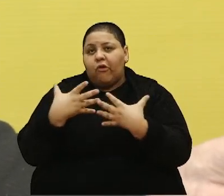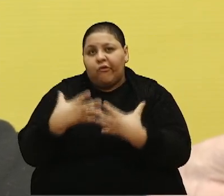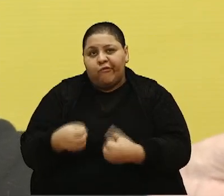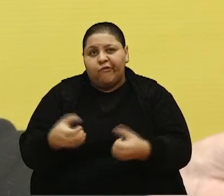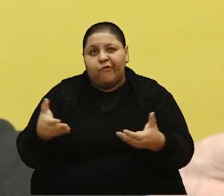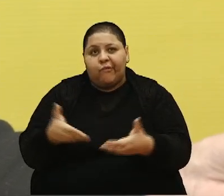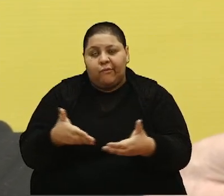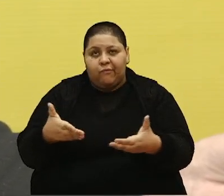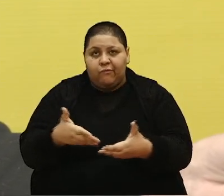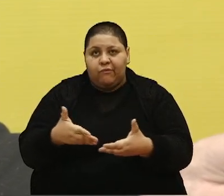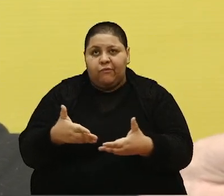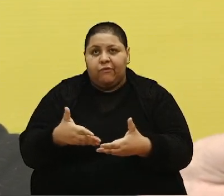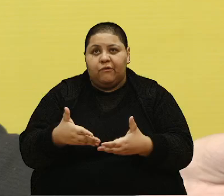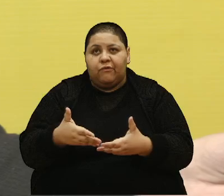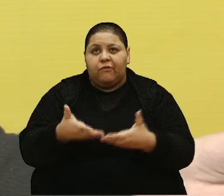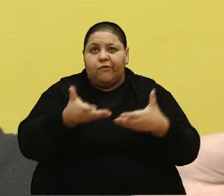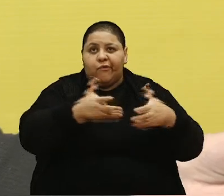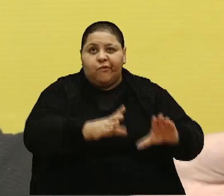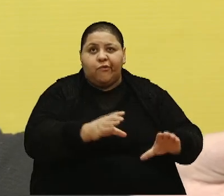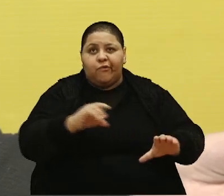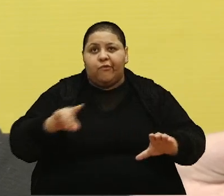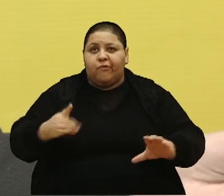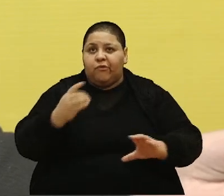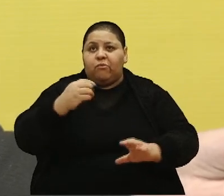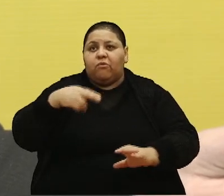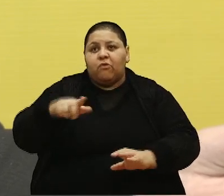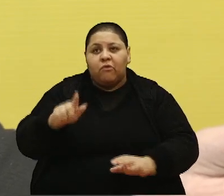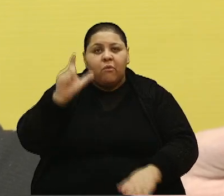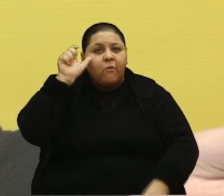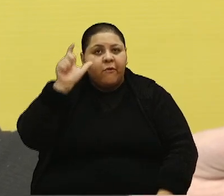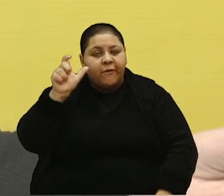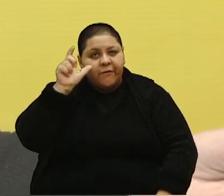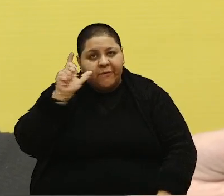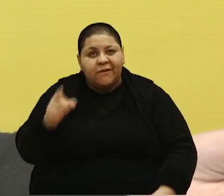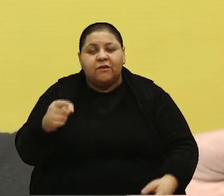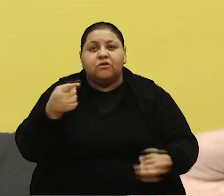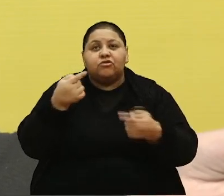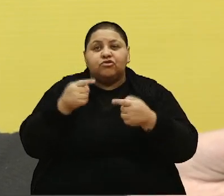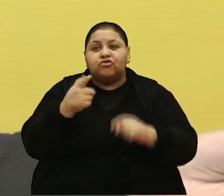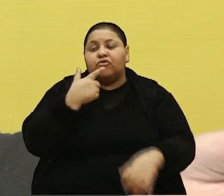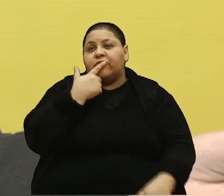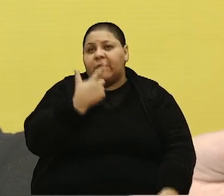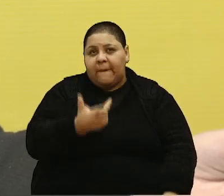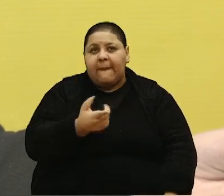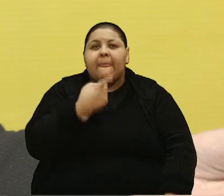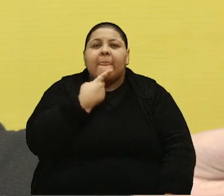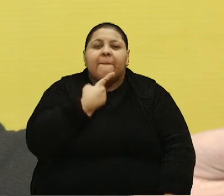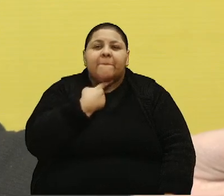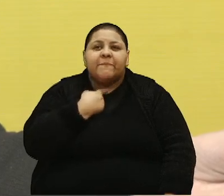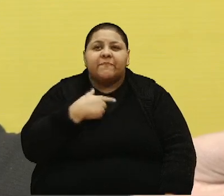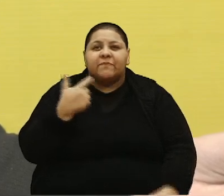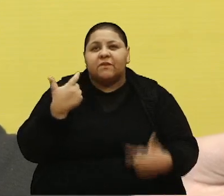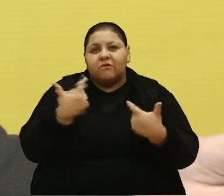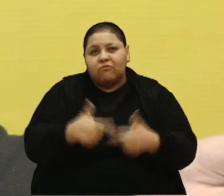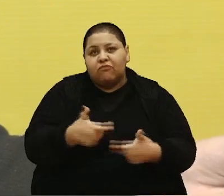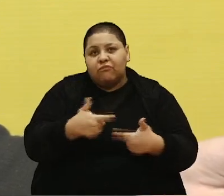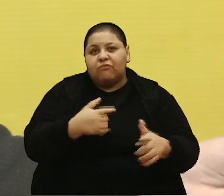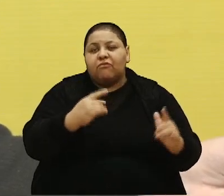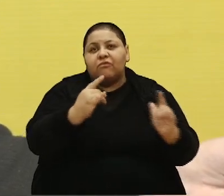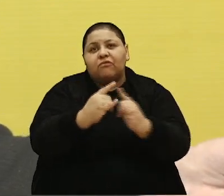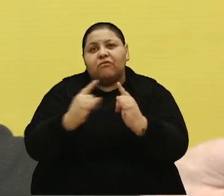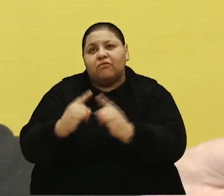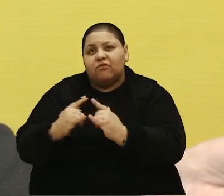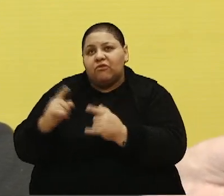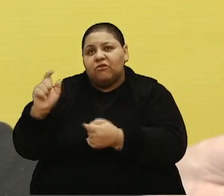hoje houve a recusa da última ONG interessada. E, mais uma vez, digo que desejamos sorte à instituição que